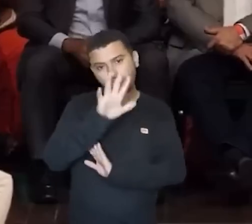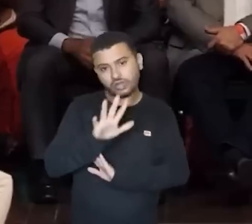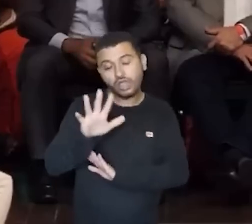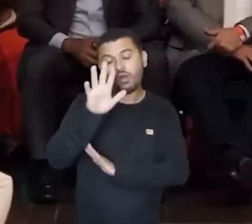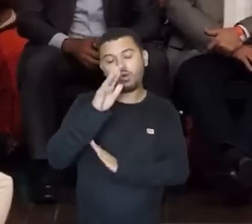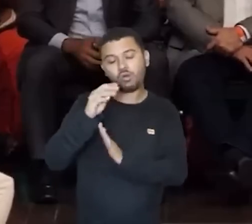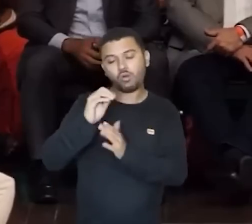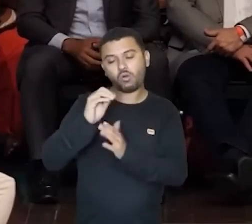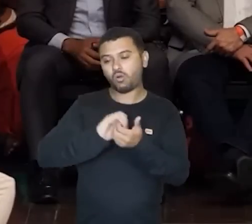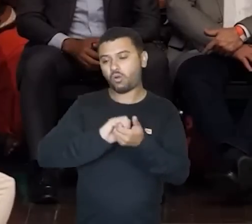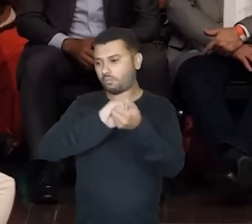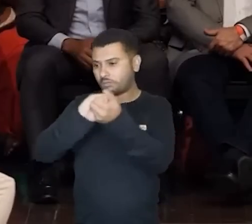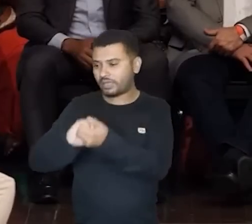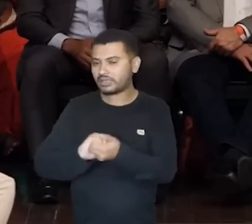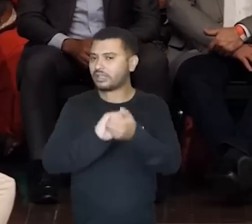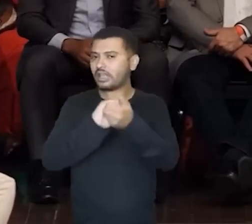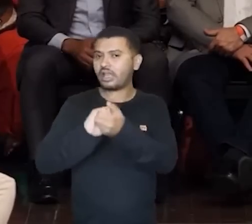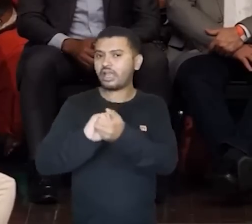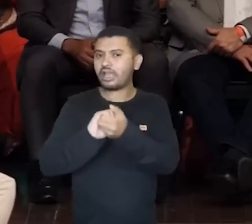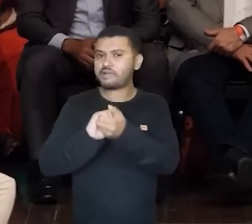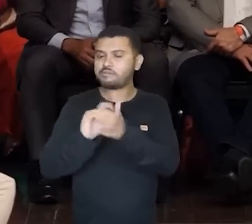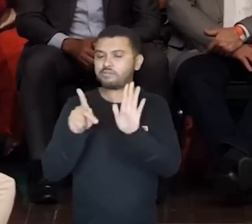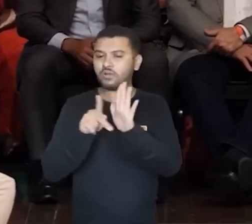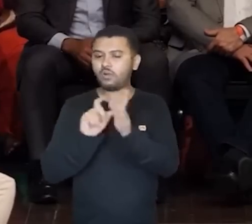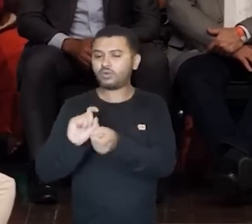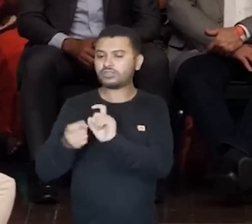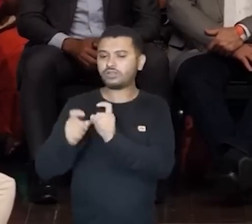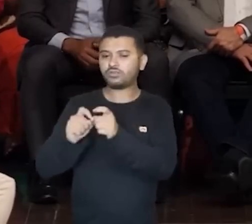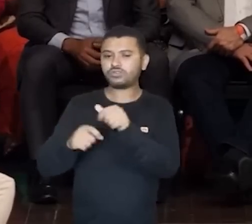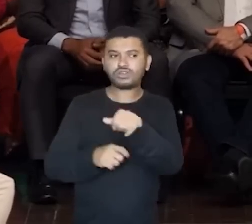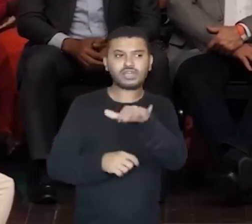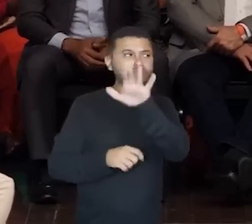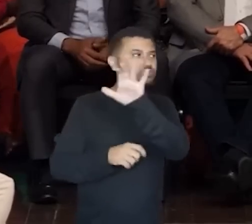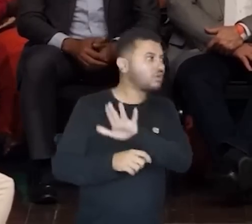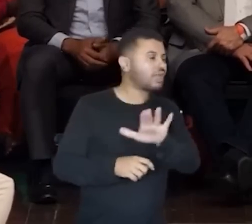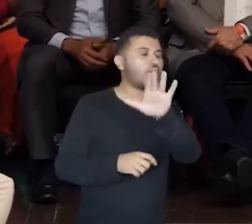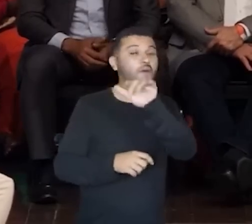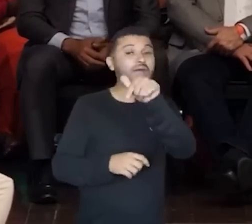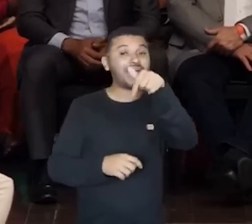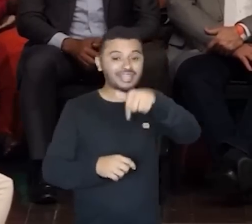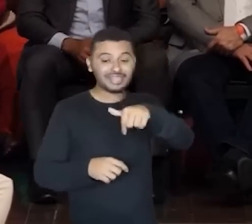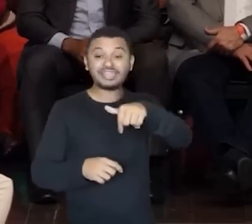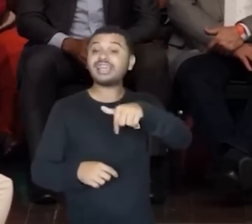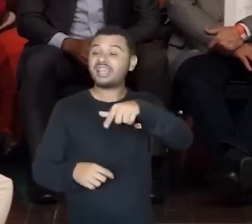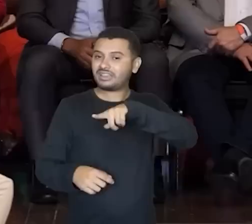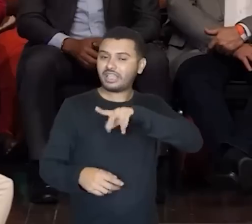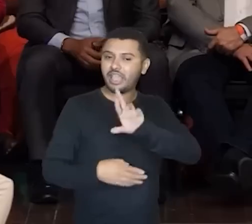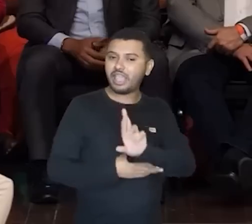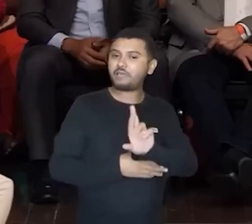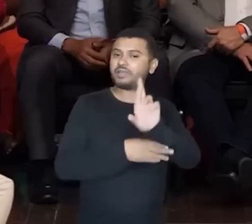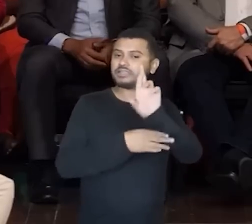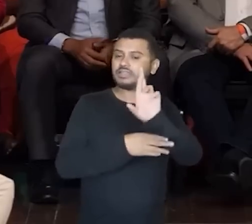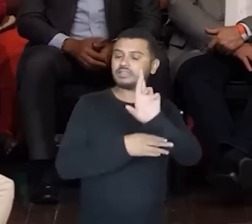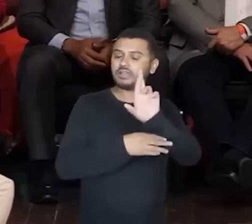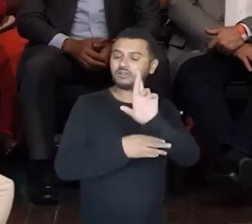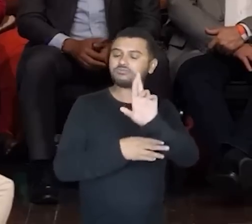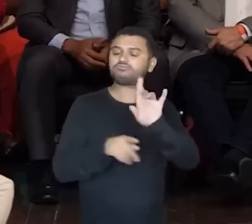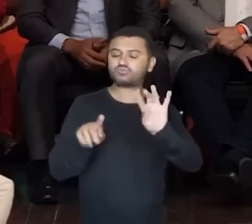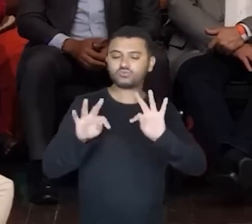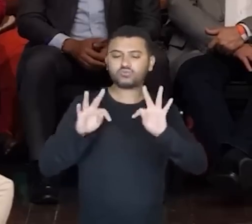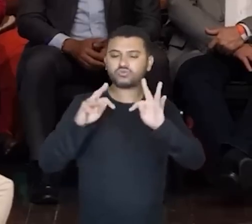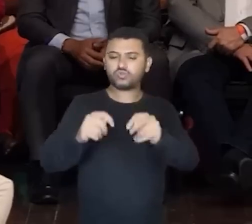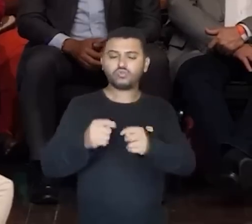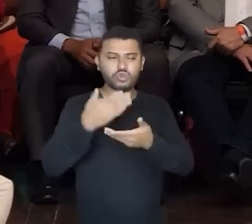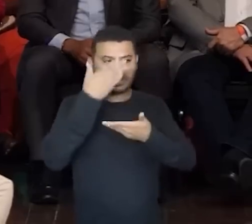também a nossa Comissão Executiva Nacional, que está aqui nesse palco, representando a nossa direção. Agradecer a